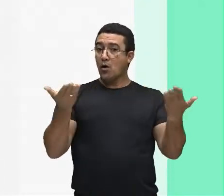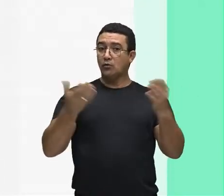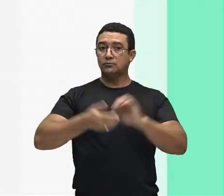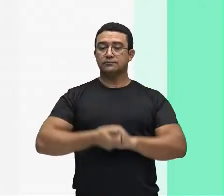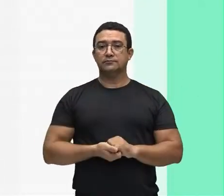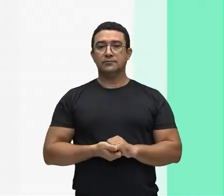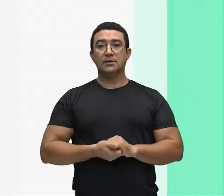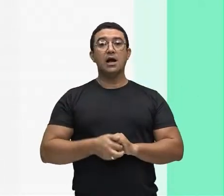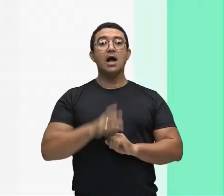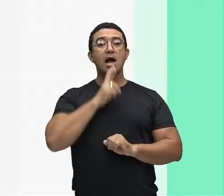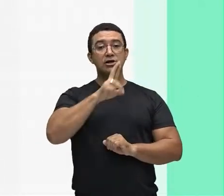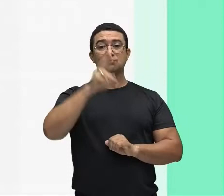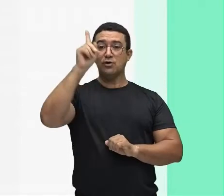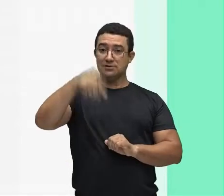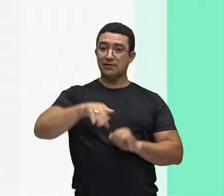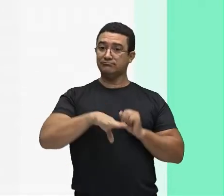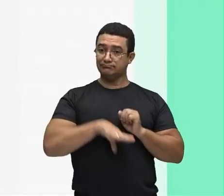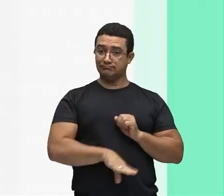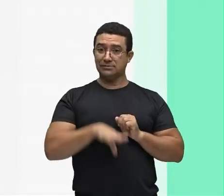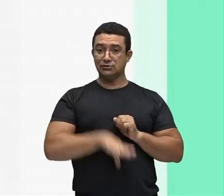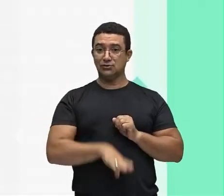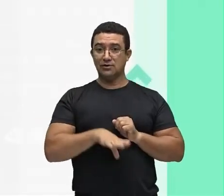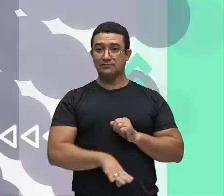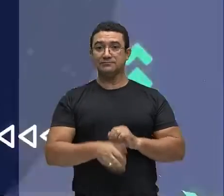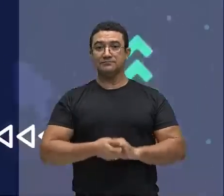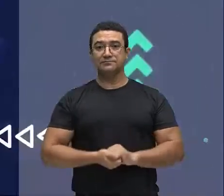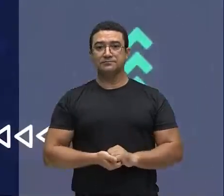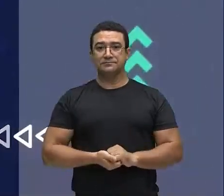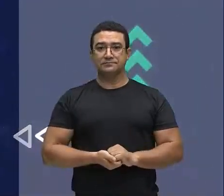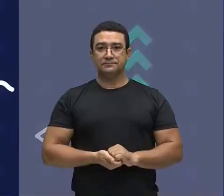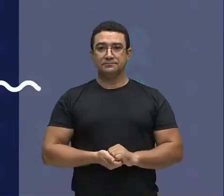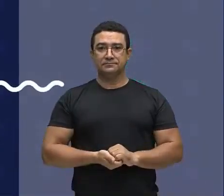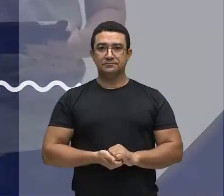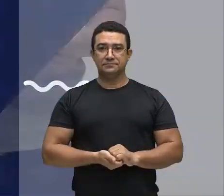a nossa resposta é menstruar.